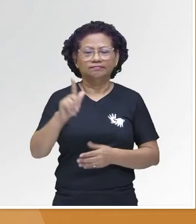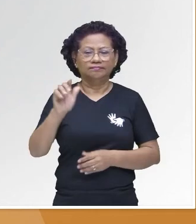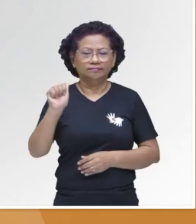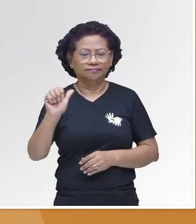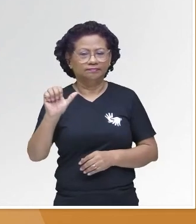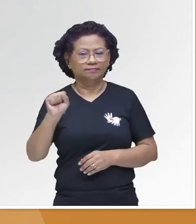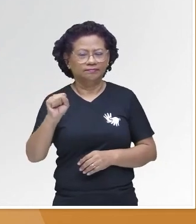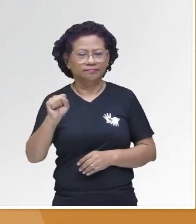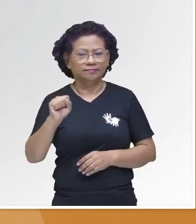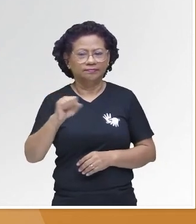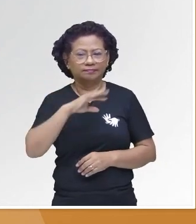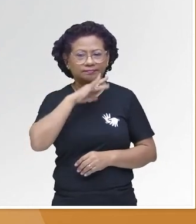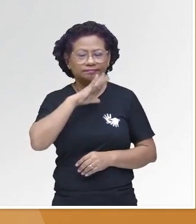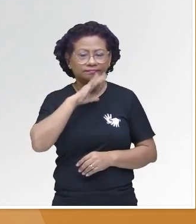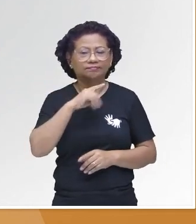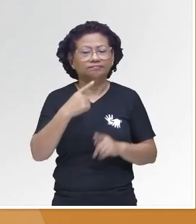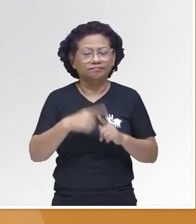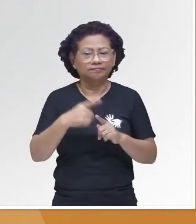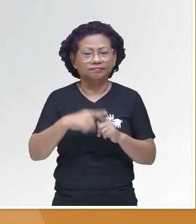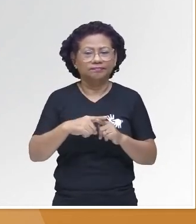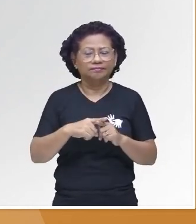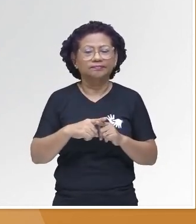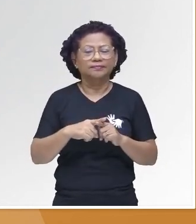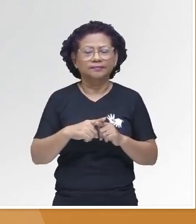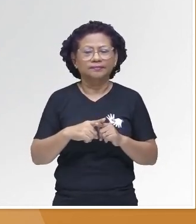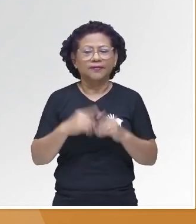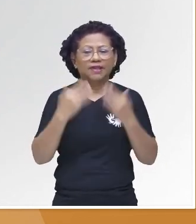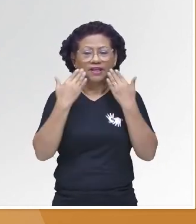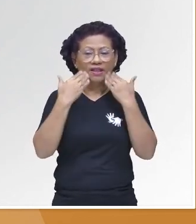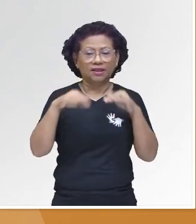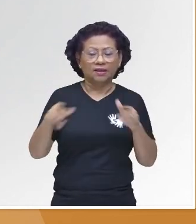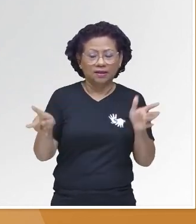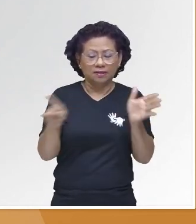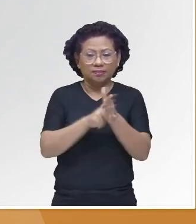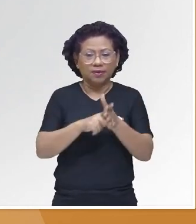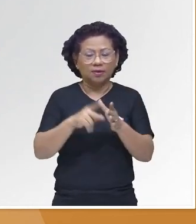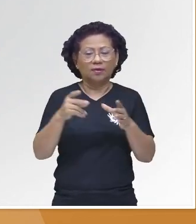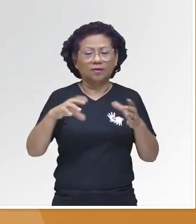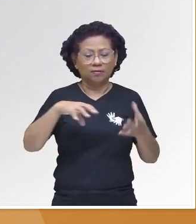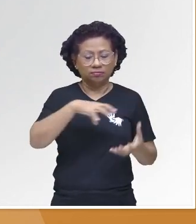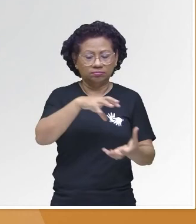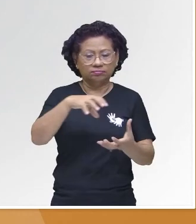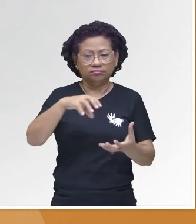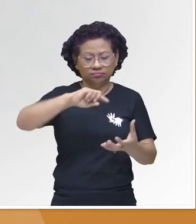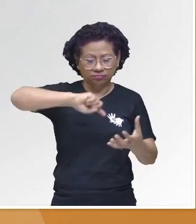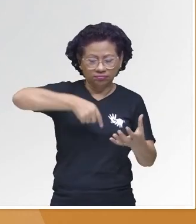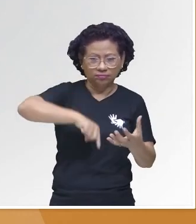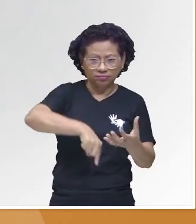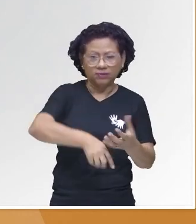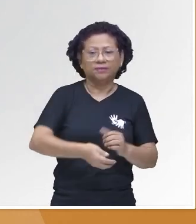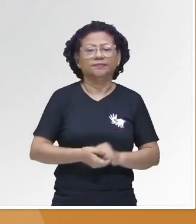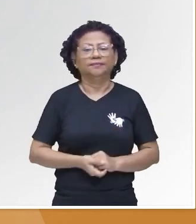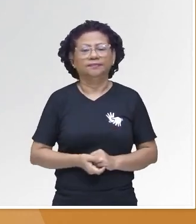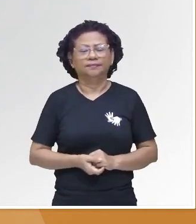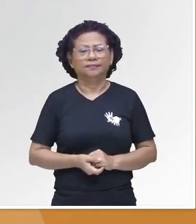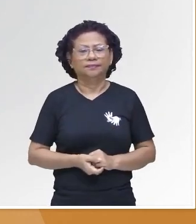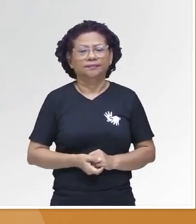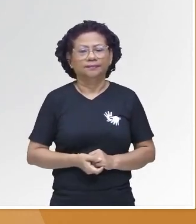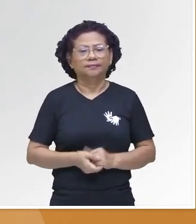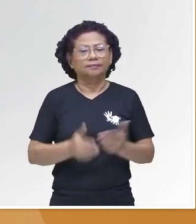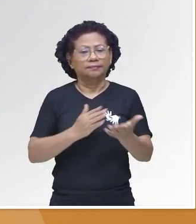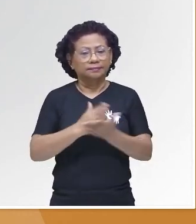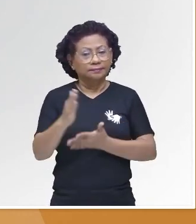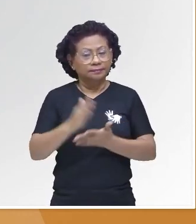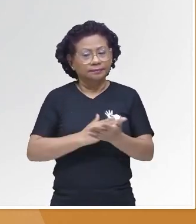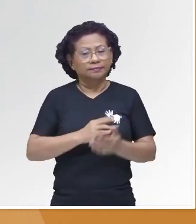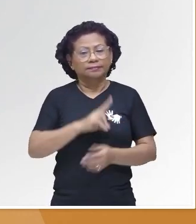ali do interior da Terra, tá? A área para a instalação da usina ela pode ser pequena, tá? E